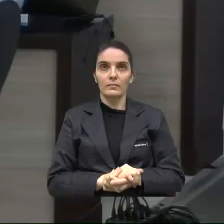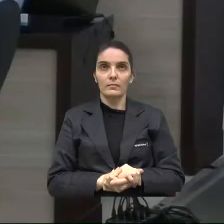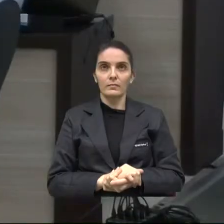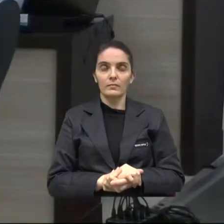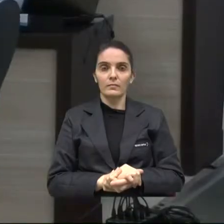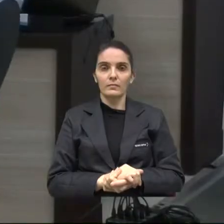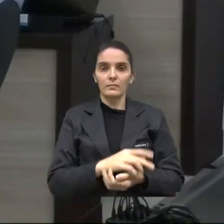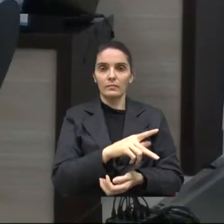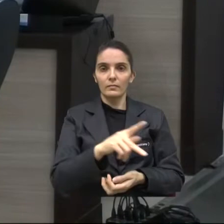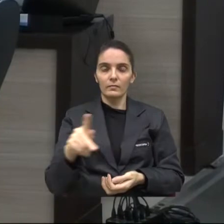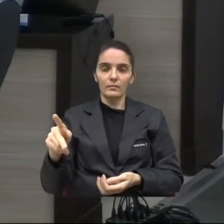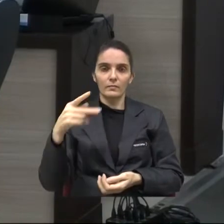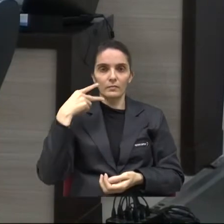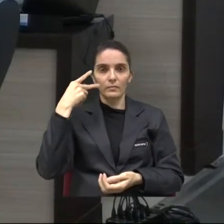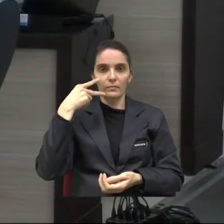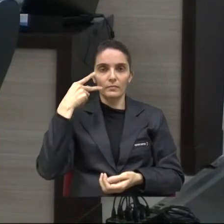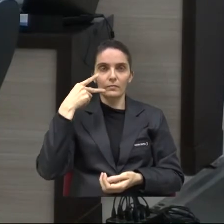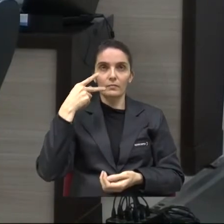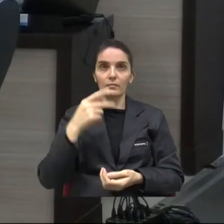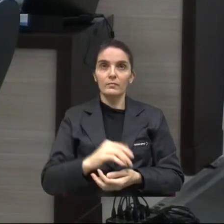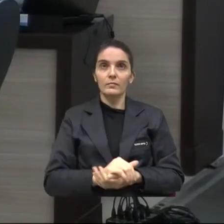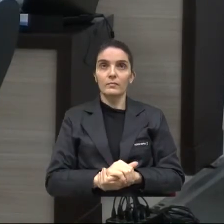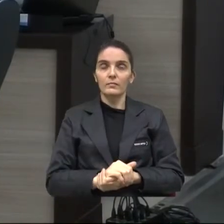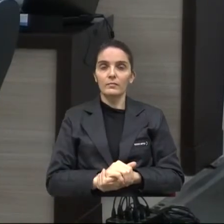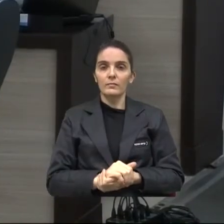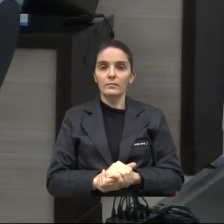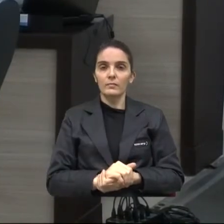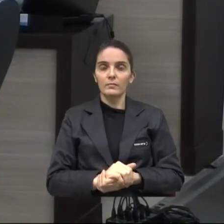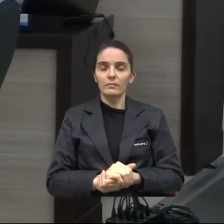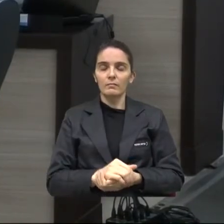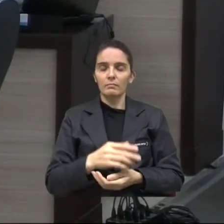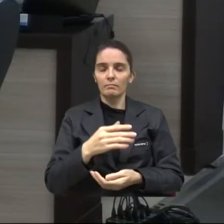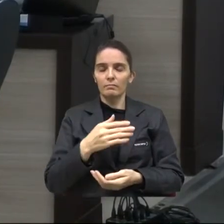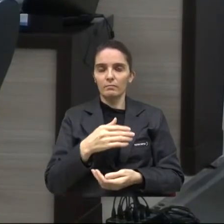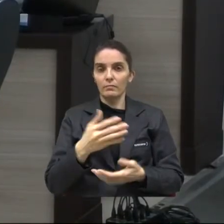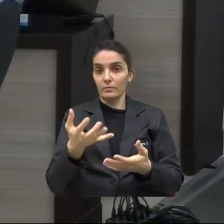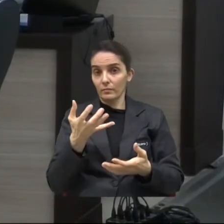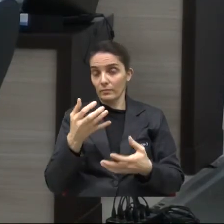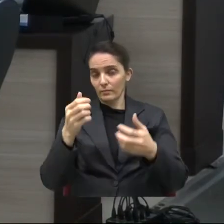Senhor presidente Nobres Pares, eu deixei para justificar porque